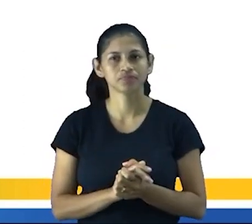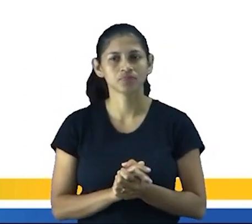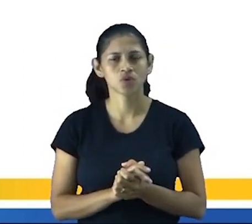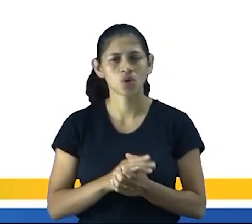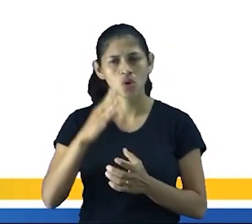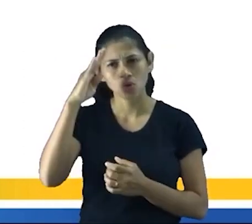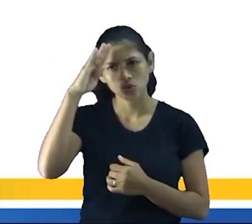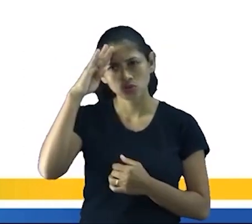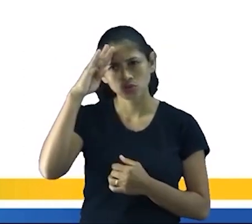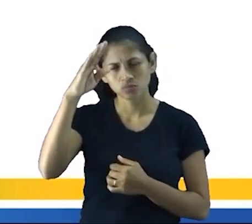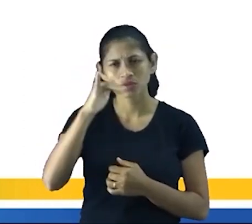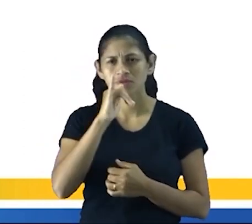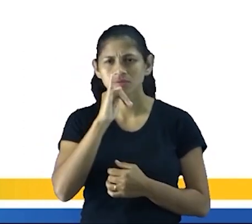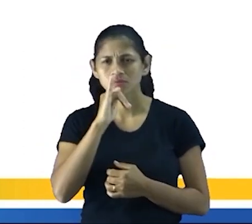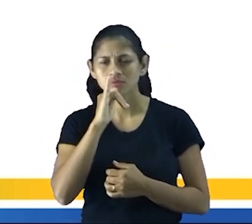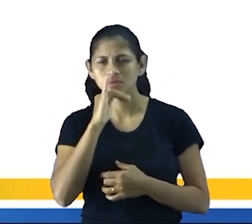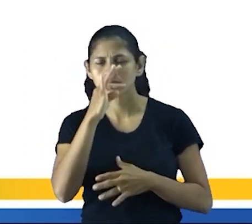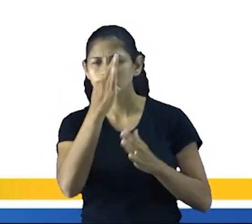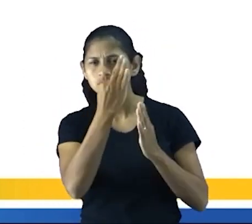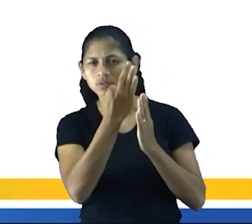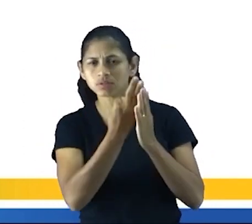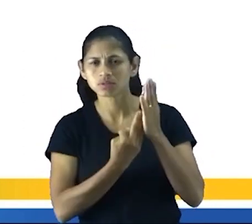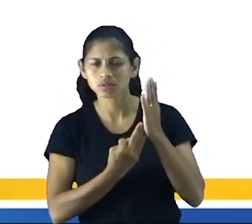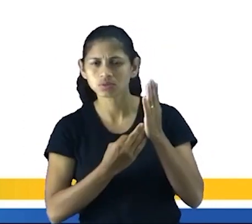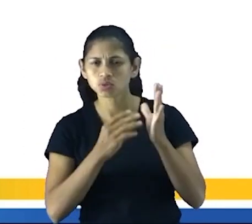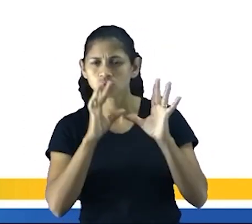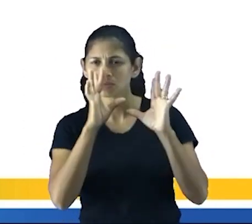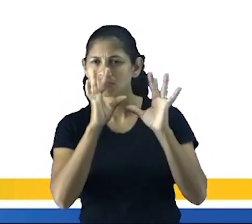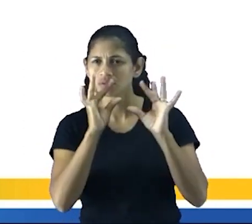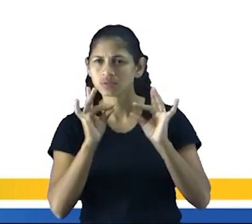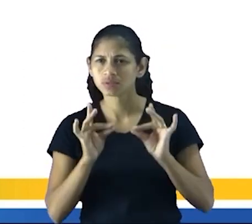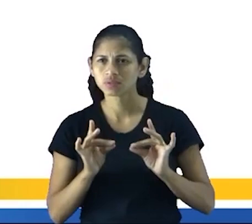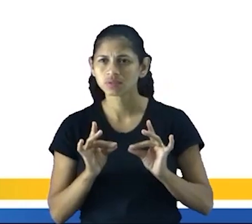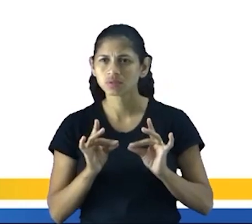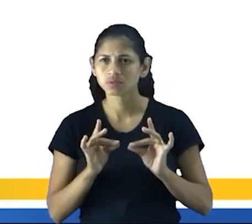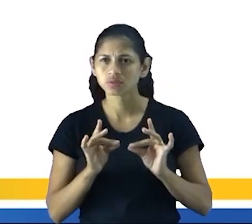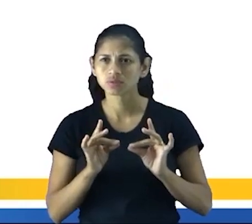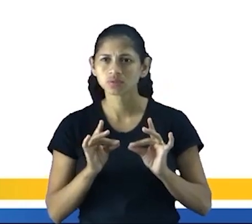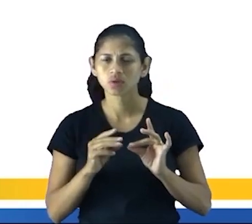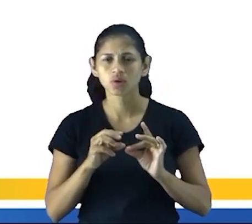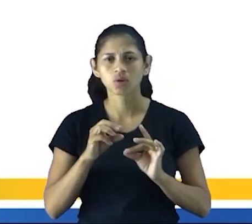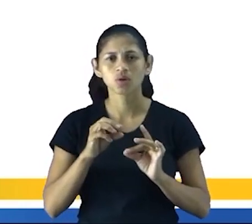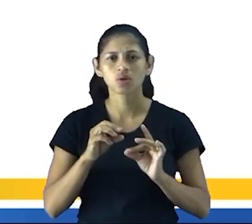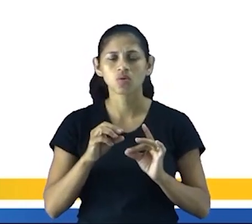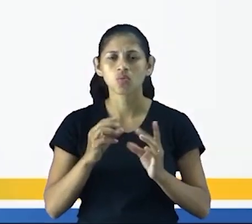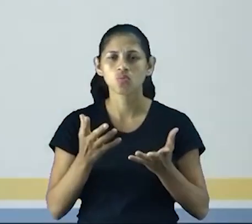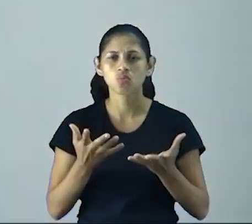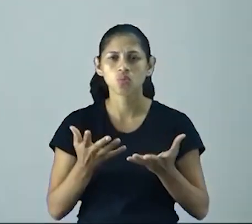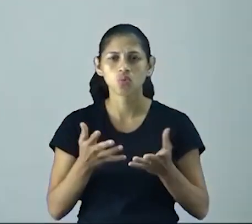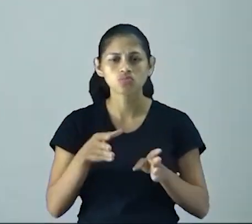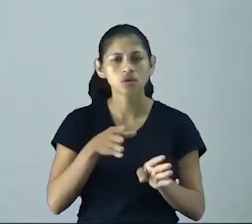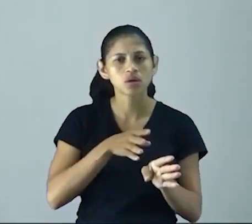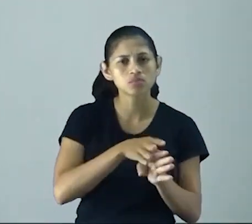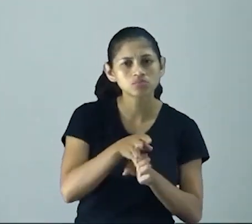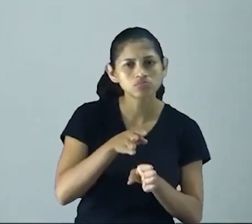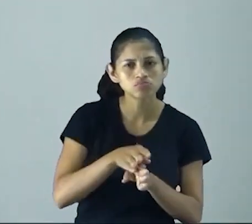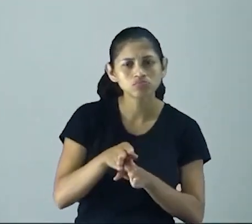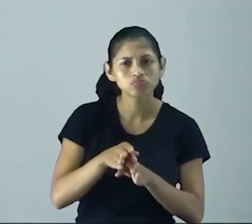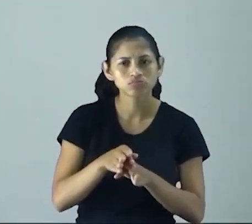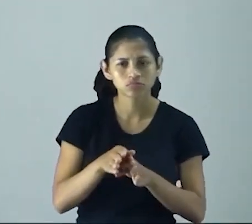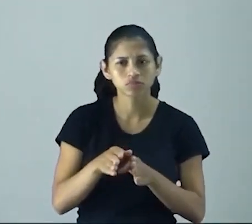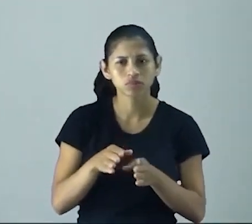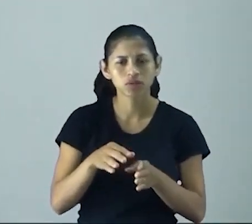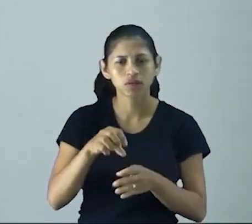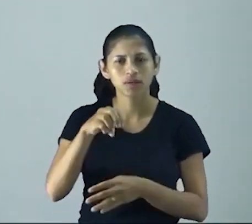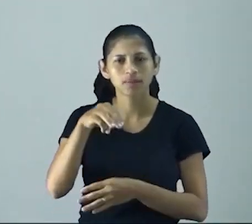Os principais exemplos de textos descritivos são manuais de instrução. O manual de instrução é um ótimo exemplo para a gente,